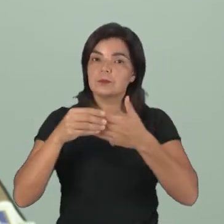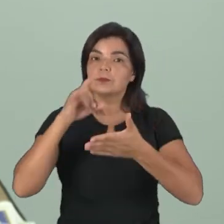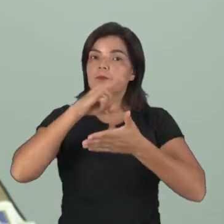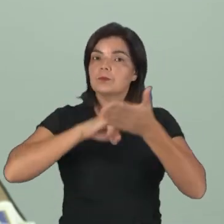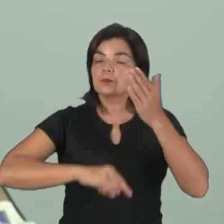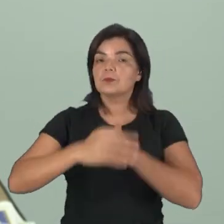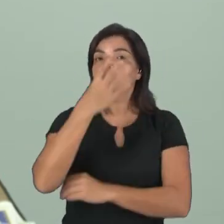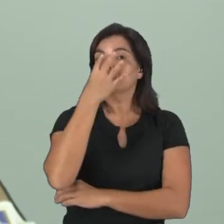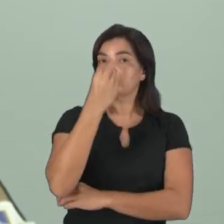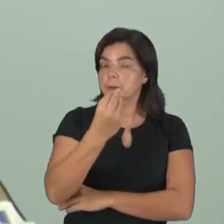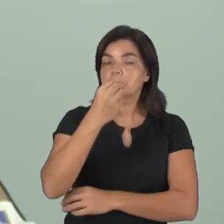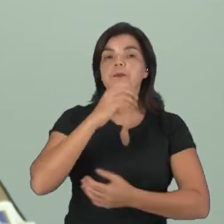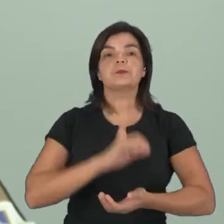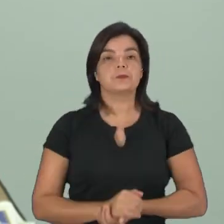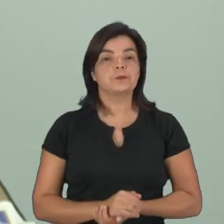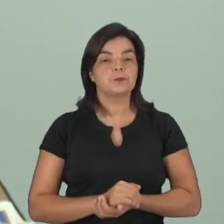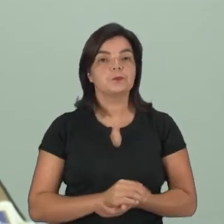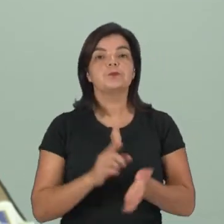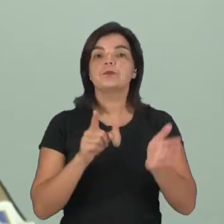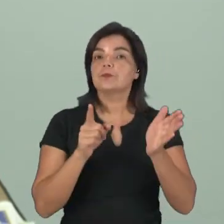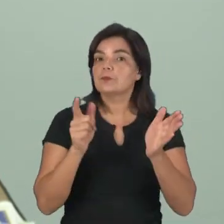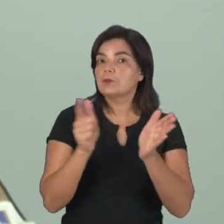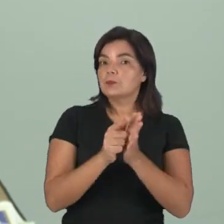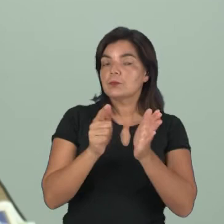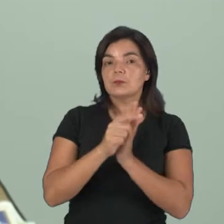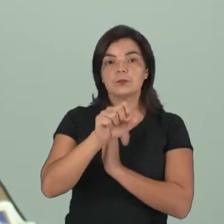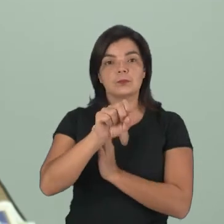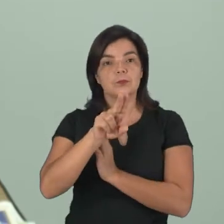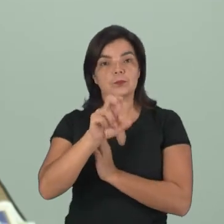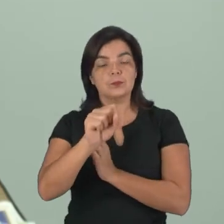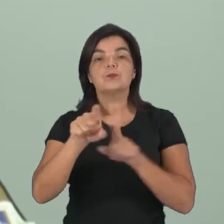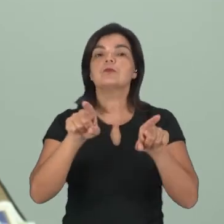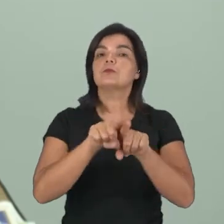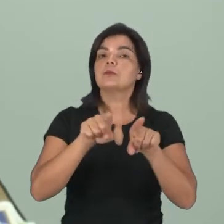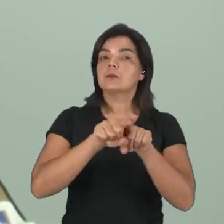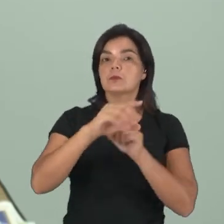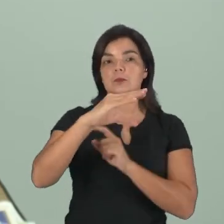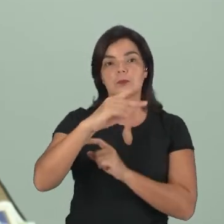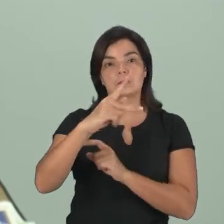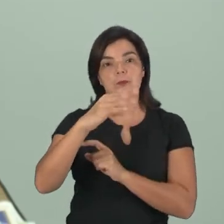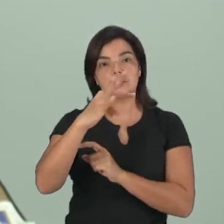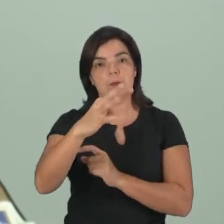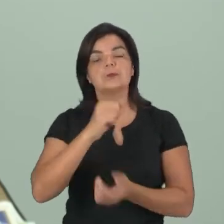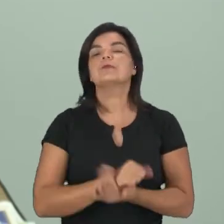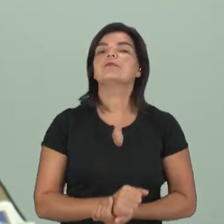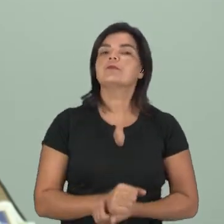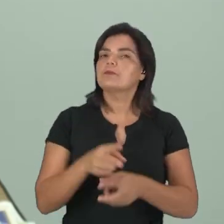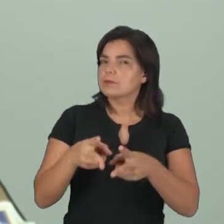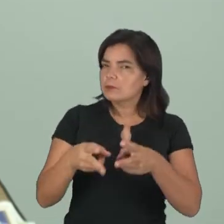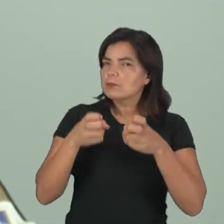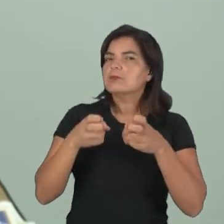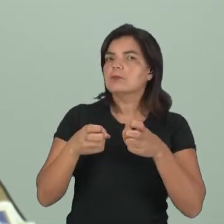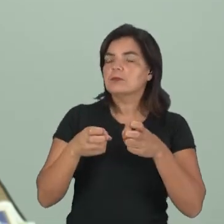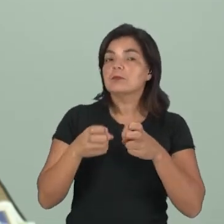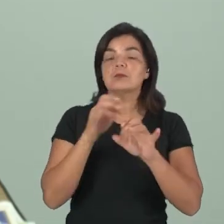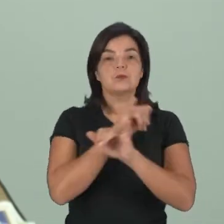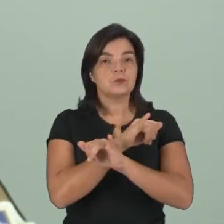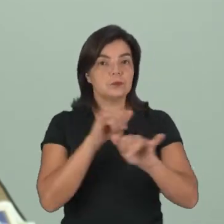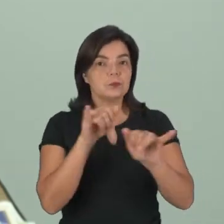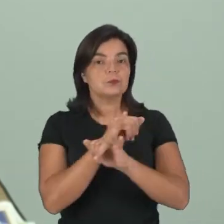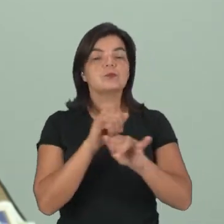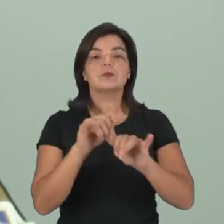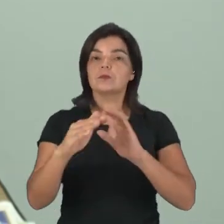documentos com foto cartão do SUS e CPF já viram uma